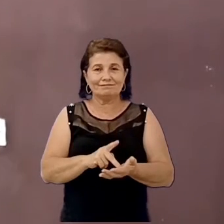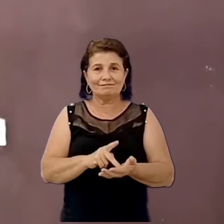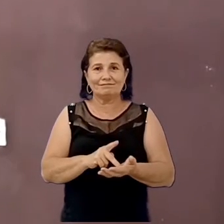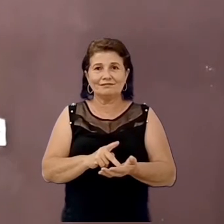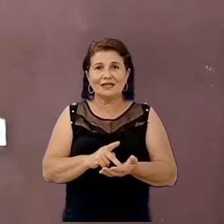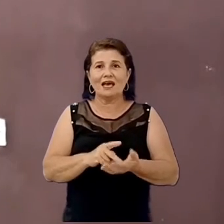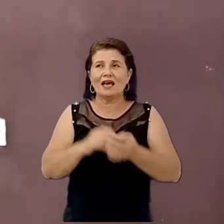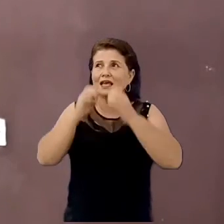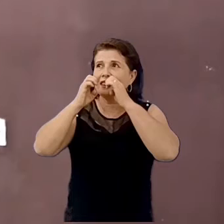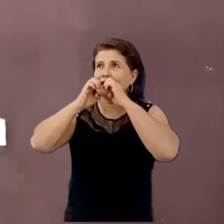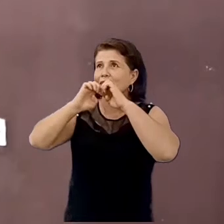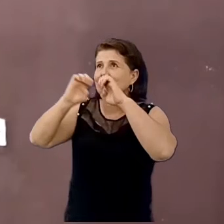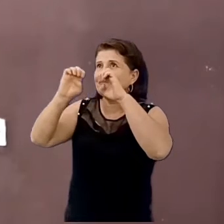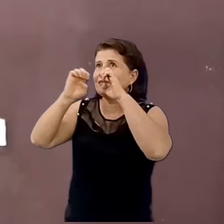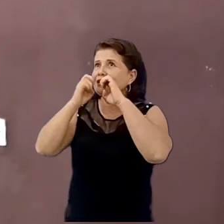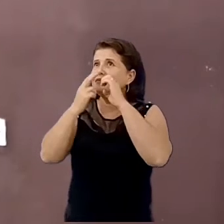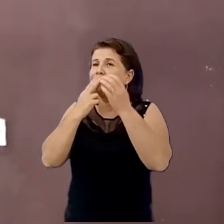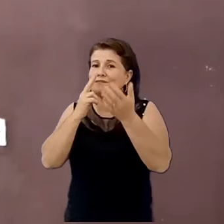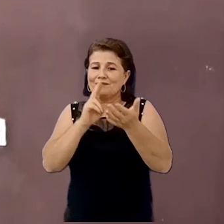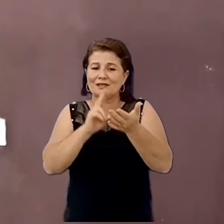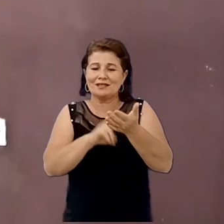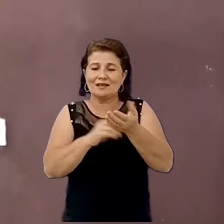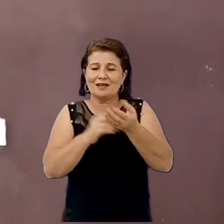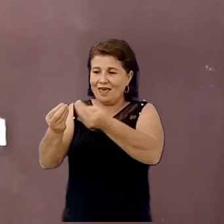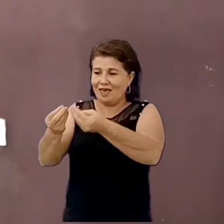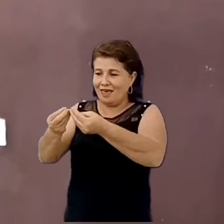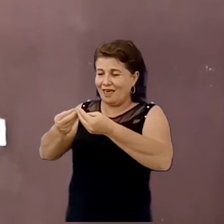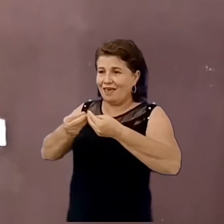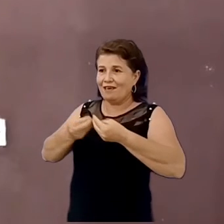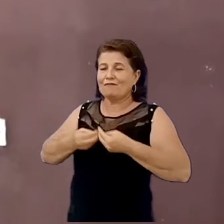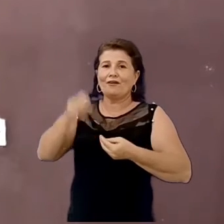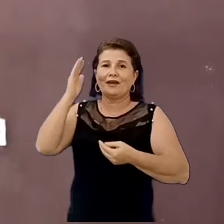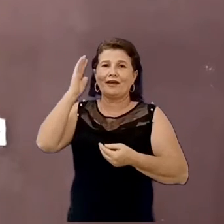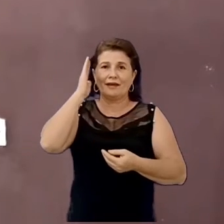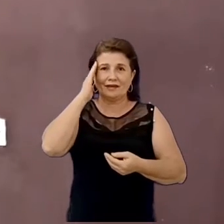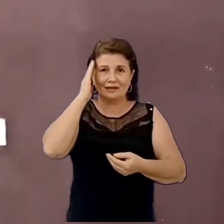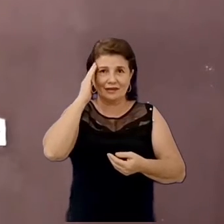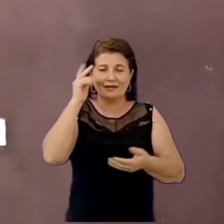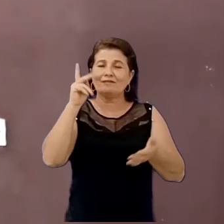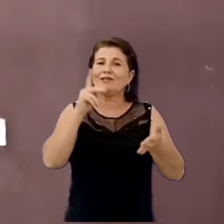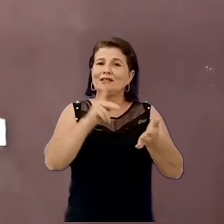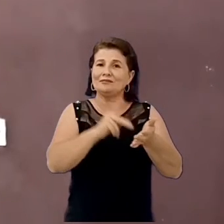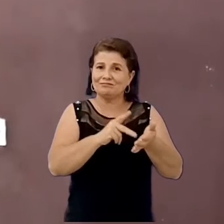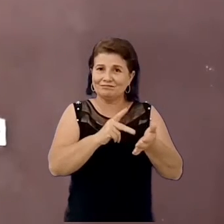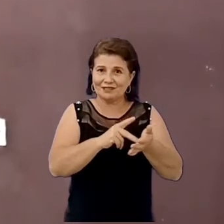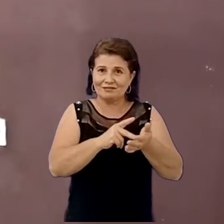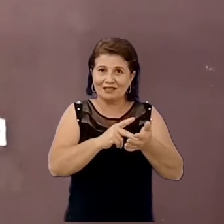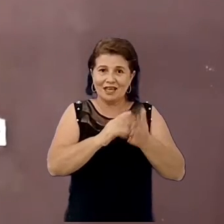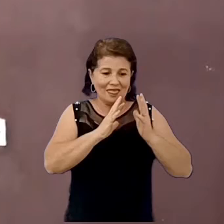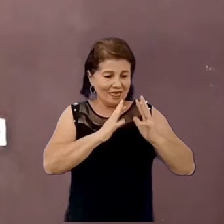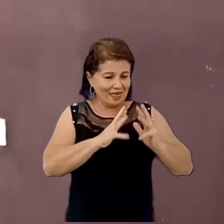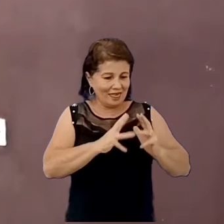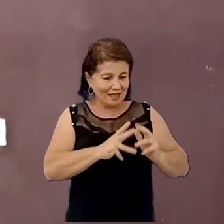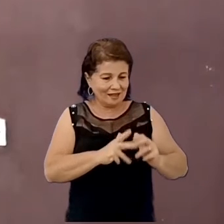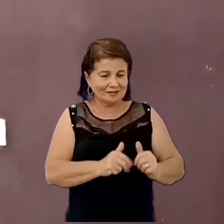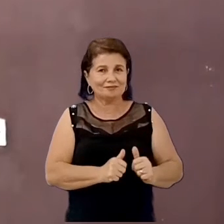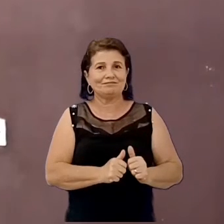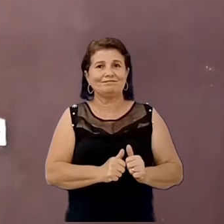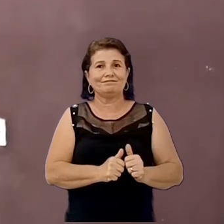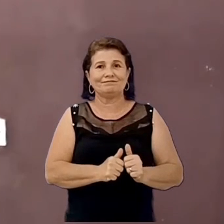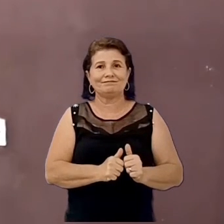Aquela mensagem recebida pelos colossenses foi entendida na verdade e na pureza que ela tem.